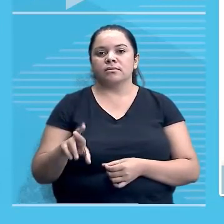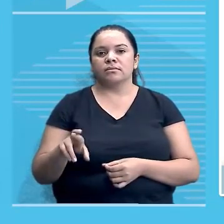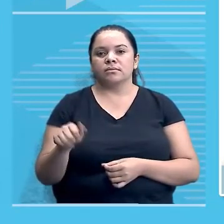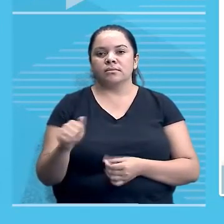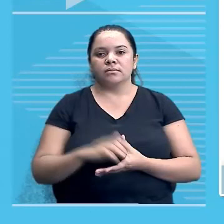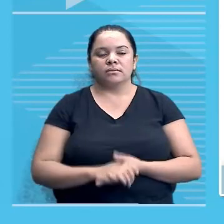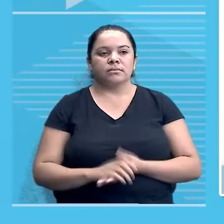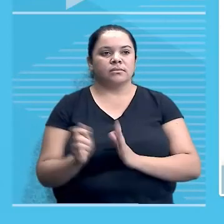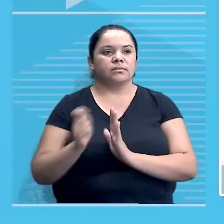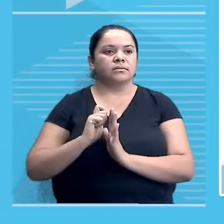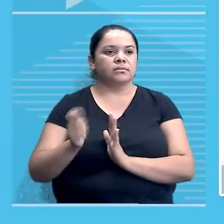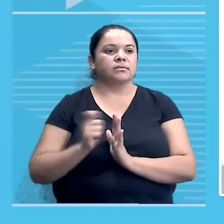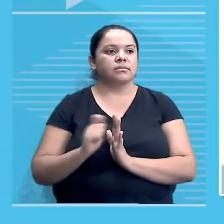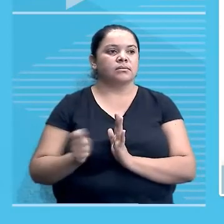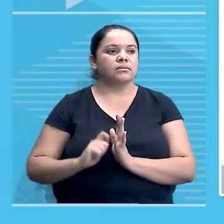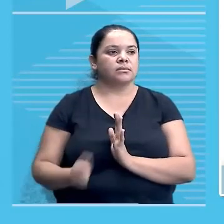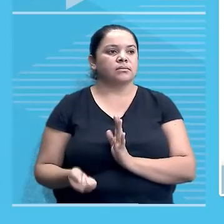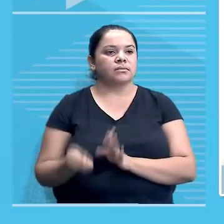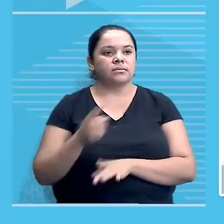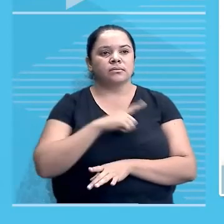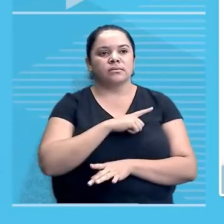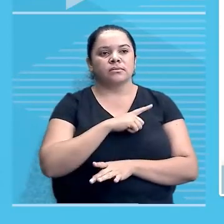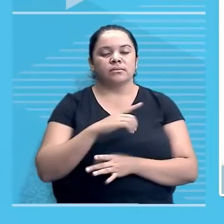Anotem aí, jovens, anotem aí essas